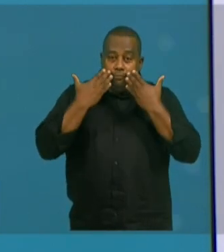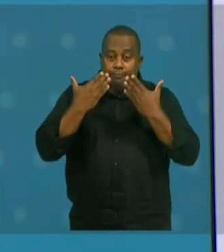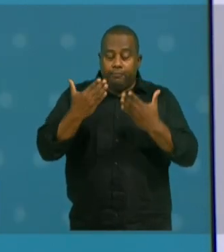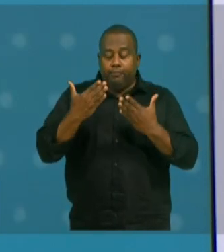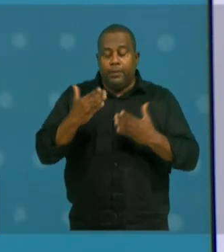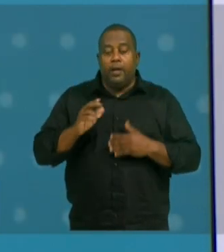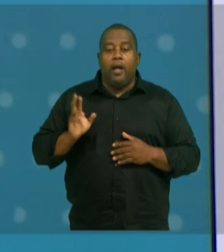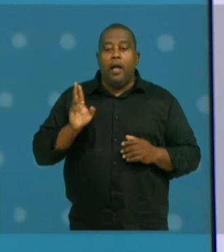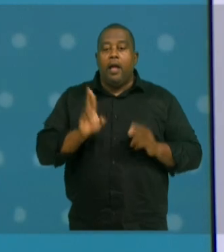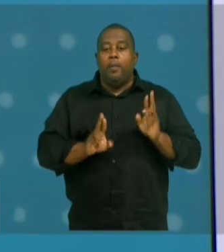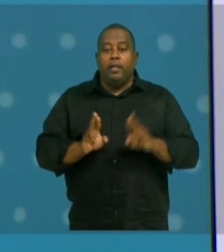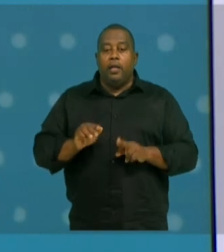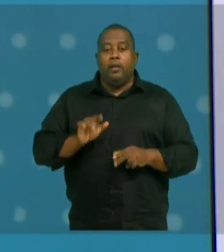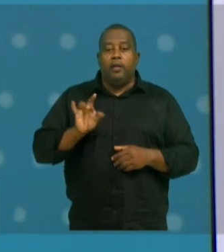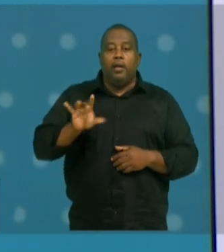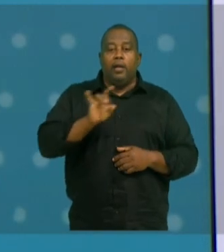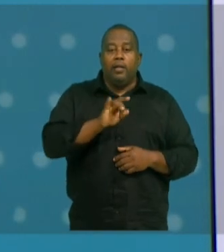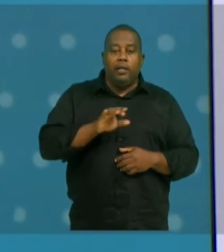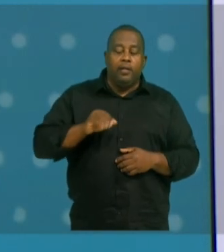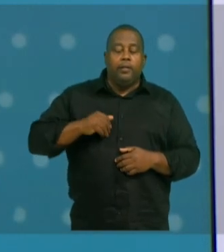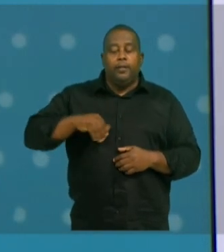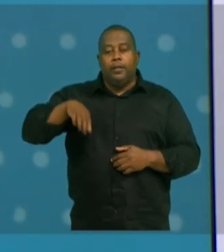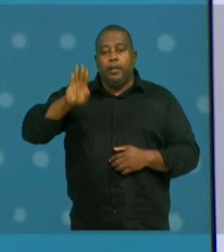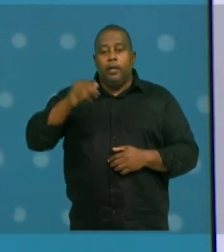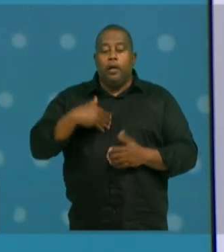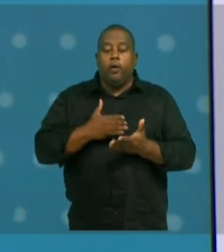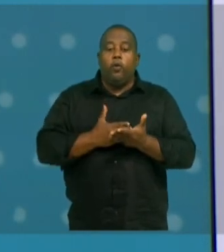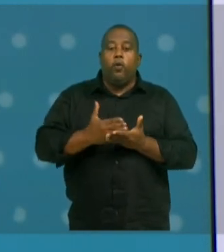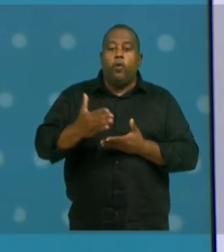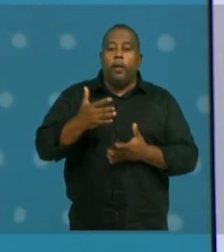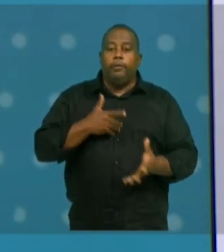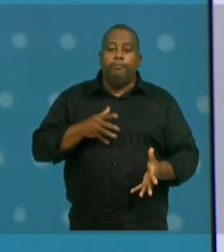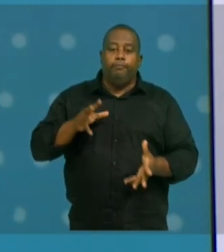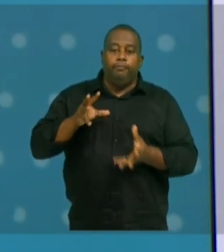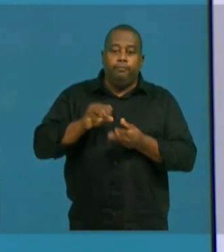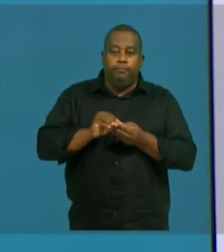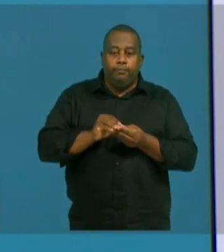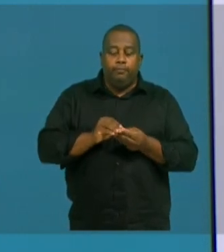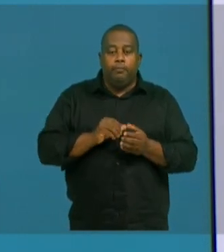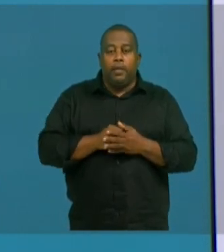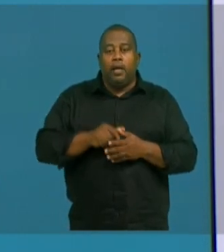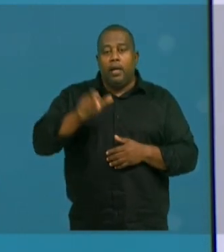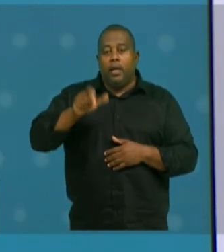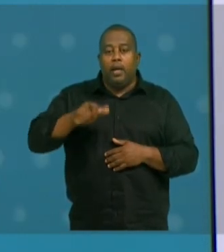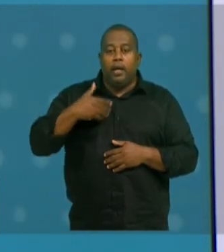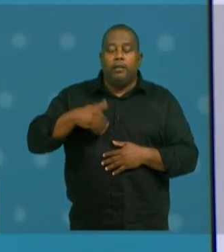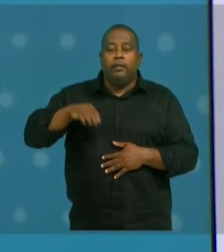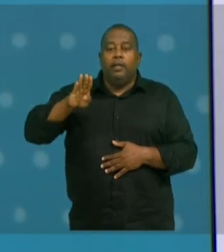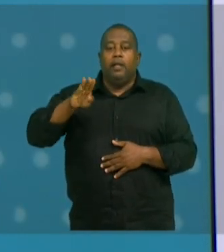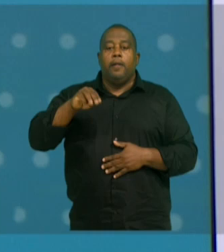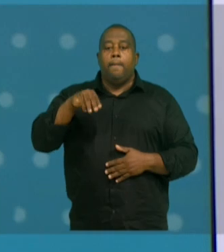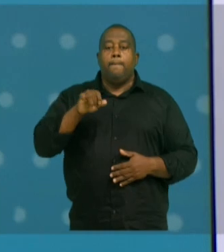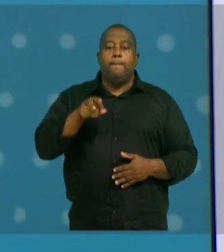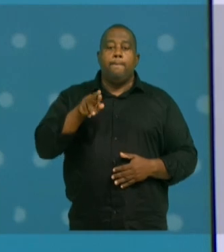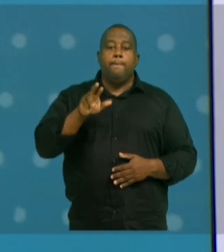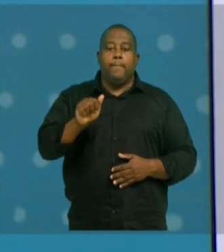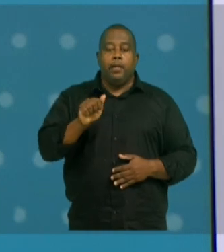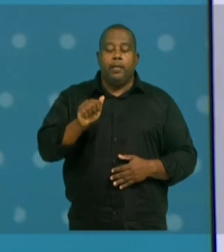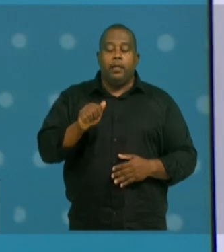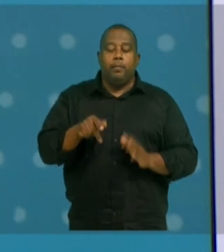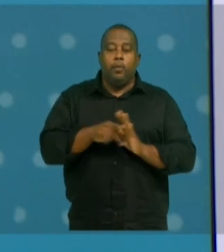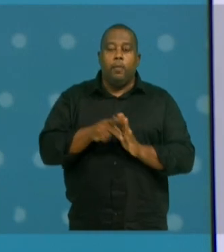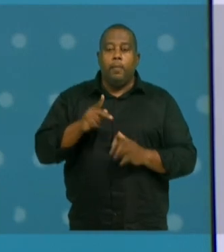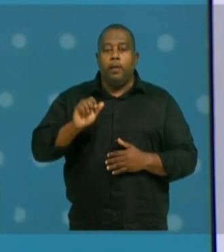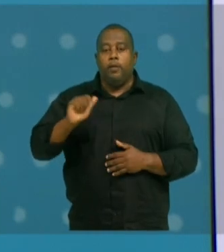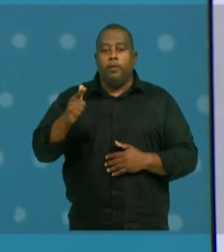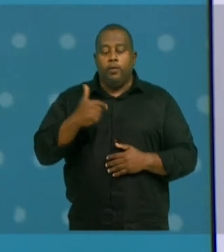representantes das candidatas Quem começa a fazer as considerações finais é a candidata Dona mira do pessol candidata